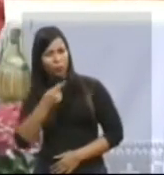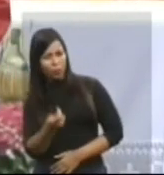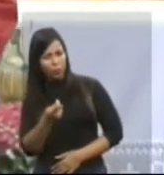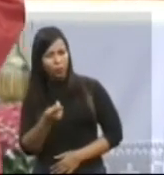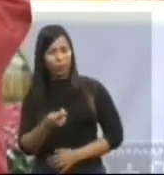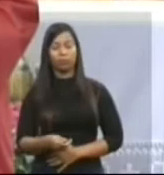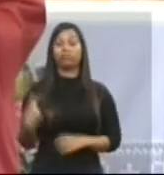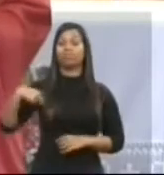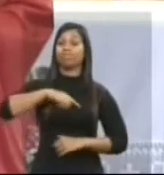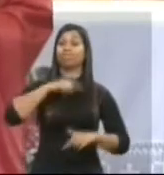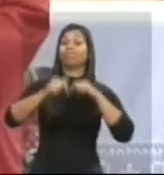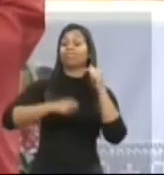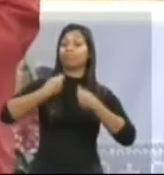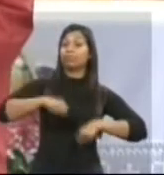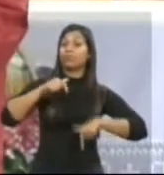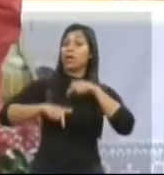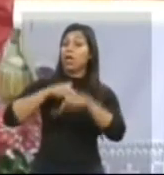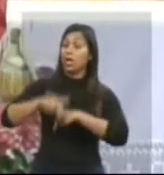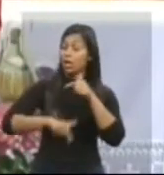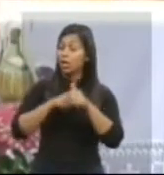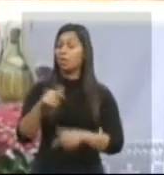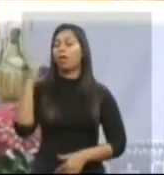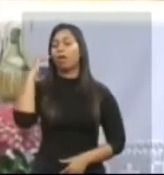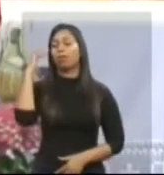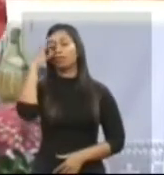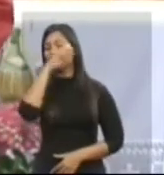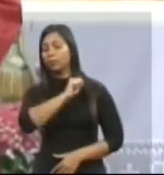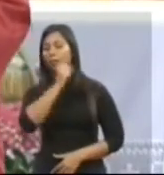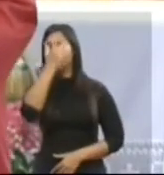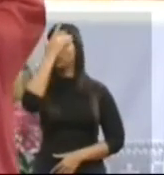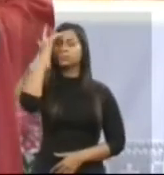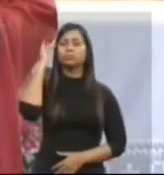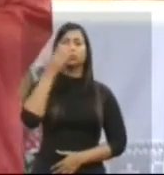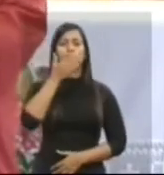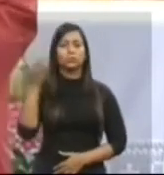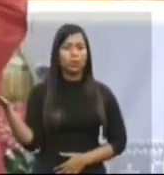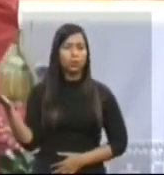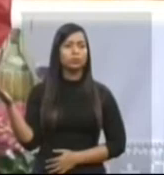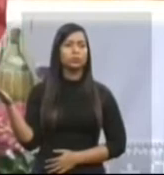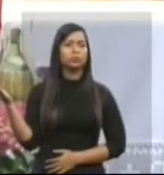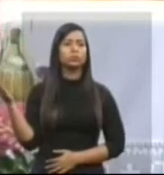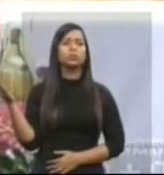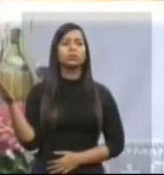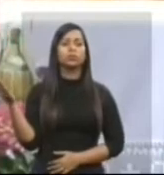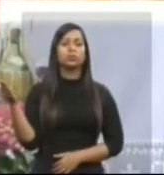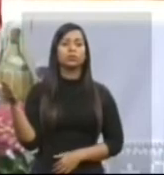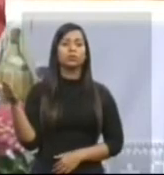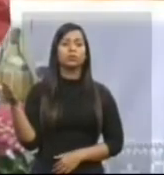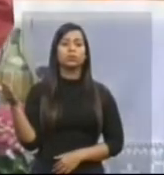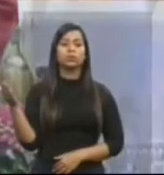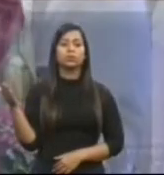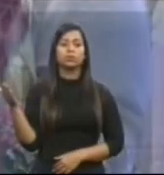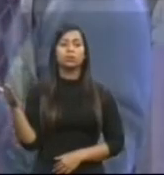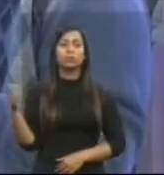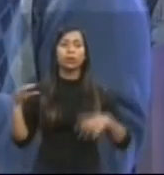Nós precisamos trabalhar e conscientizar nossos companheiros, nossos cidadãos, né? Para